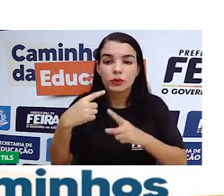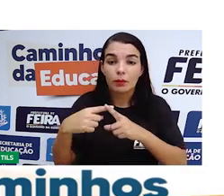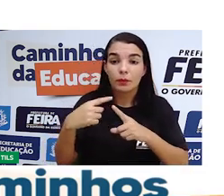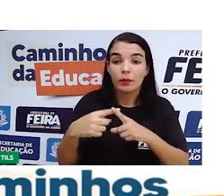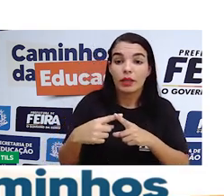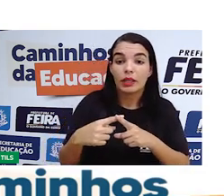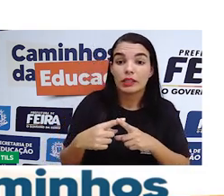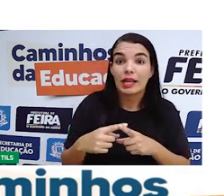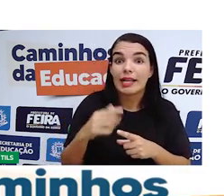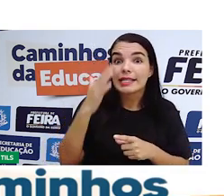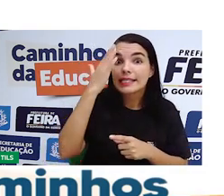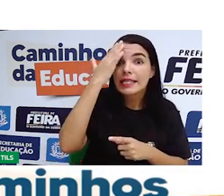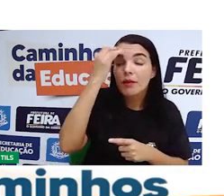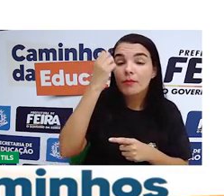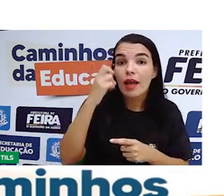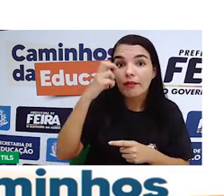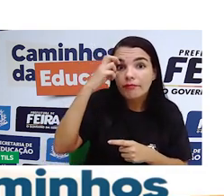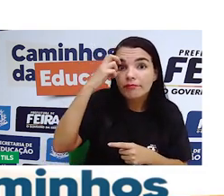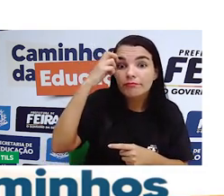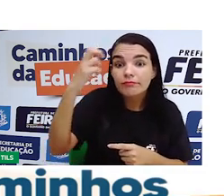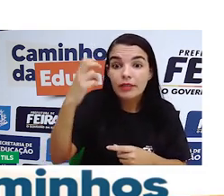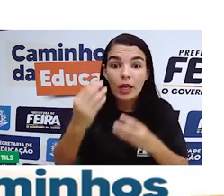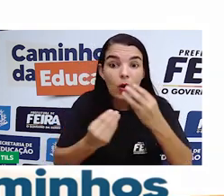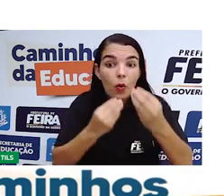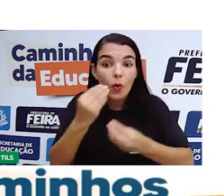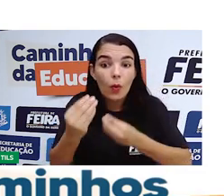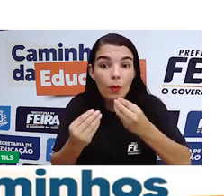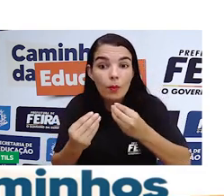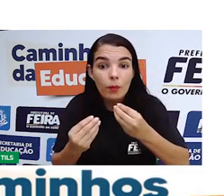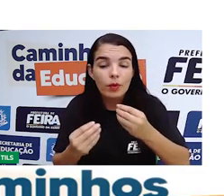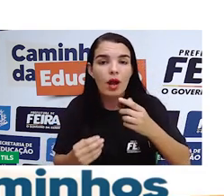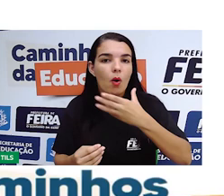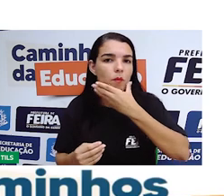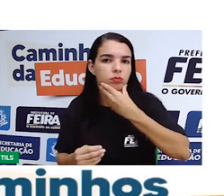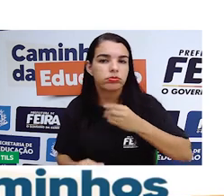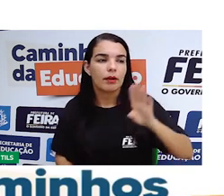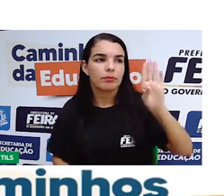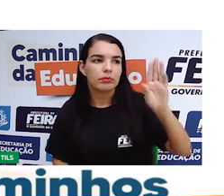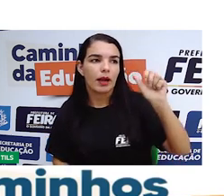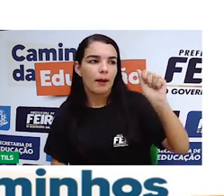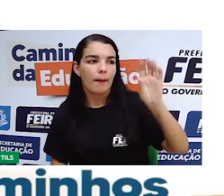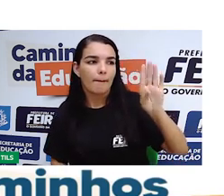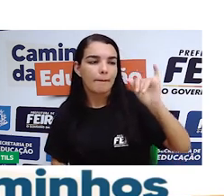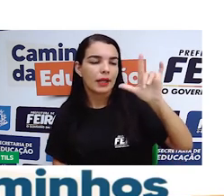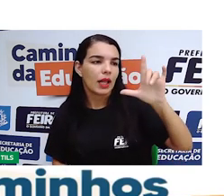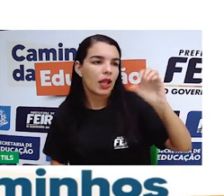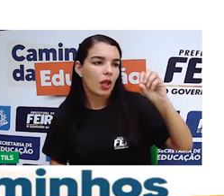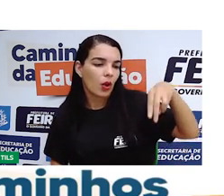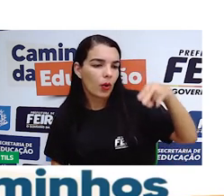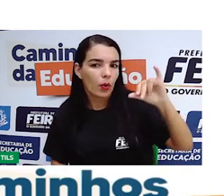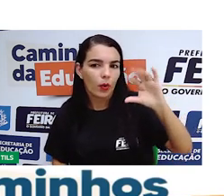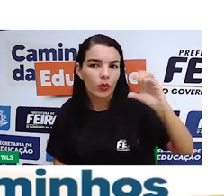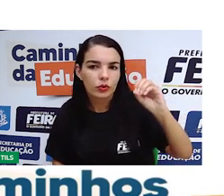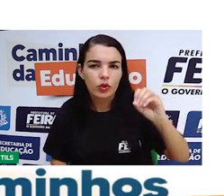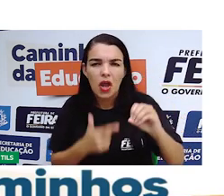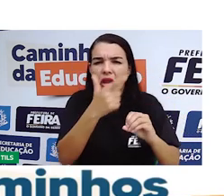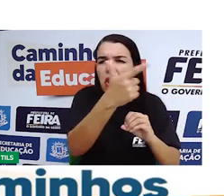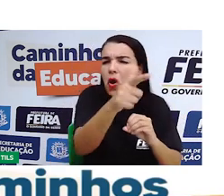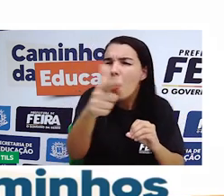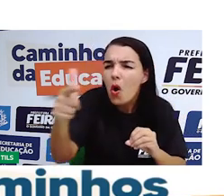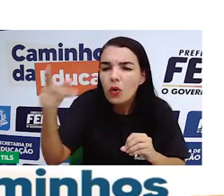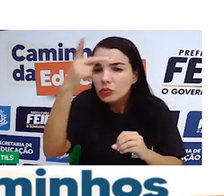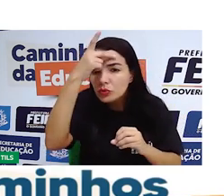era uma peça-chave para a sobrevivência. Os babilônios, maias e vários outros povos